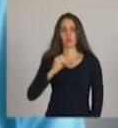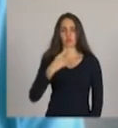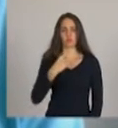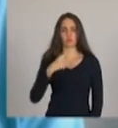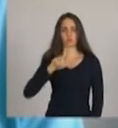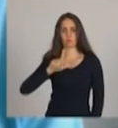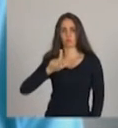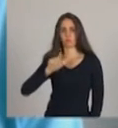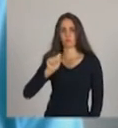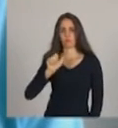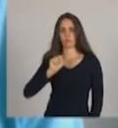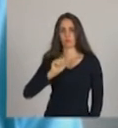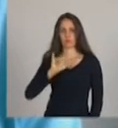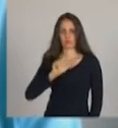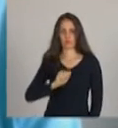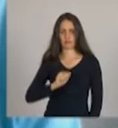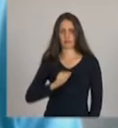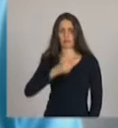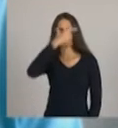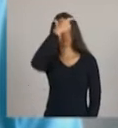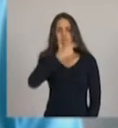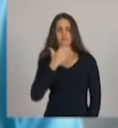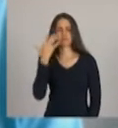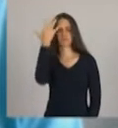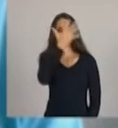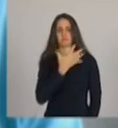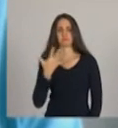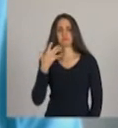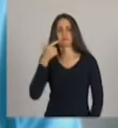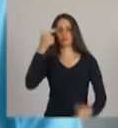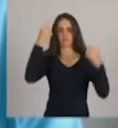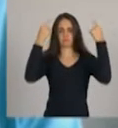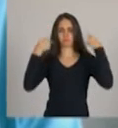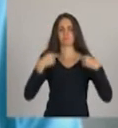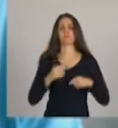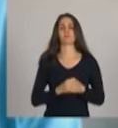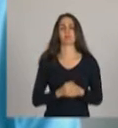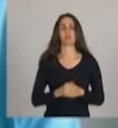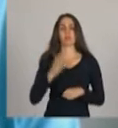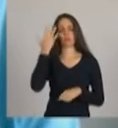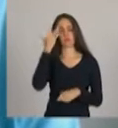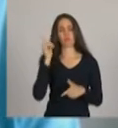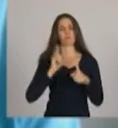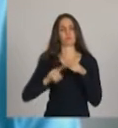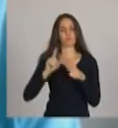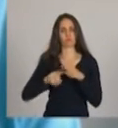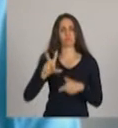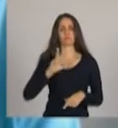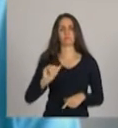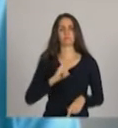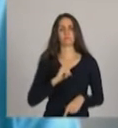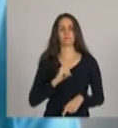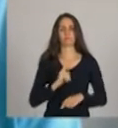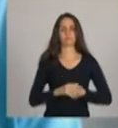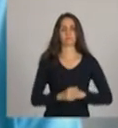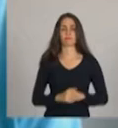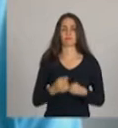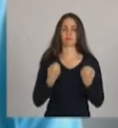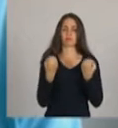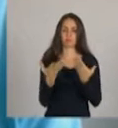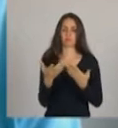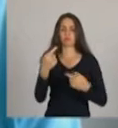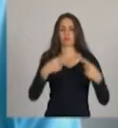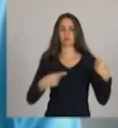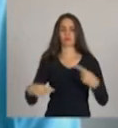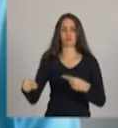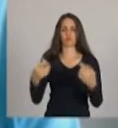pescoço, de uma maneira geral, elas estão tendo algum problema e eu queria trazer isso para a discussão